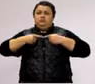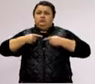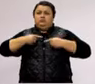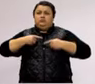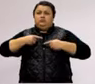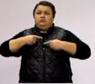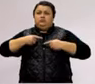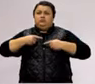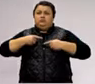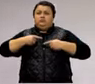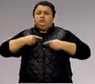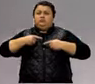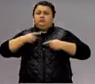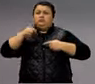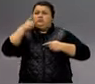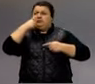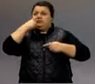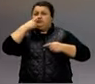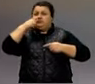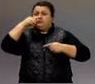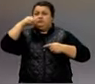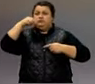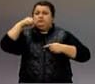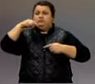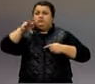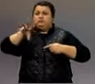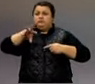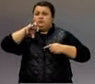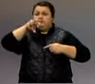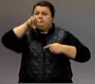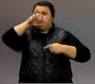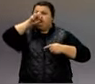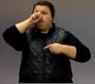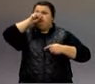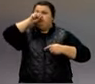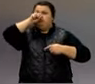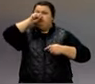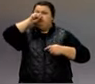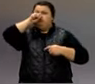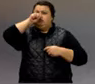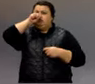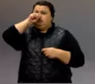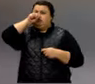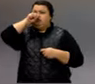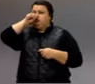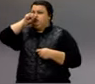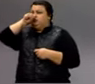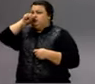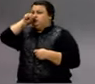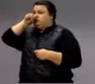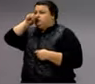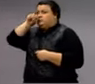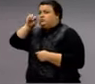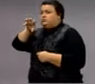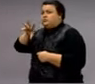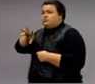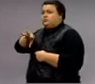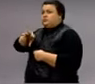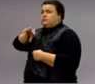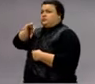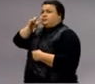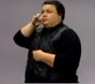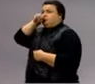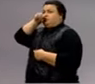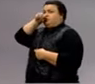Então, aqui o nariz, né? O ar, então, ele vai ser absorvido pelo nariz, deixa eu colocar um pouquinho de lado.